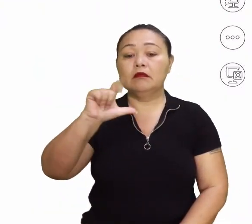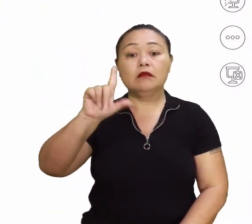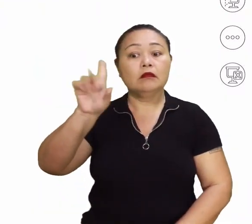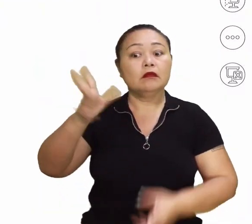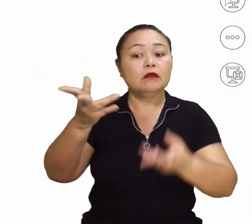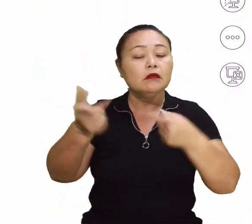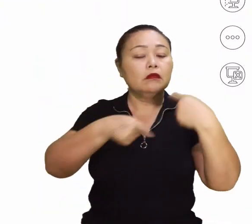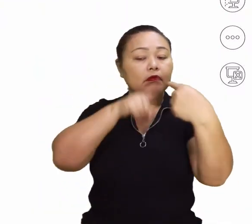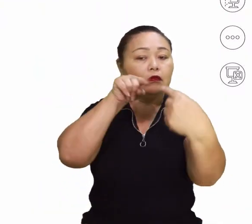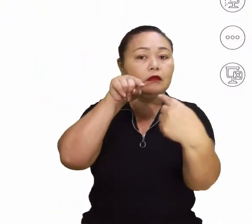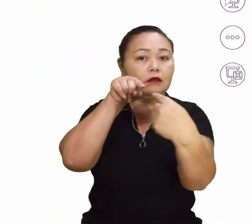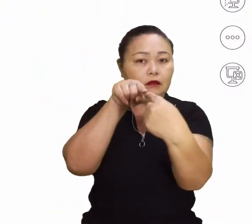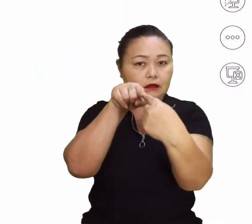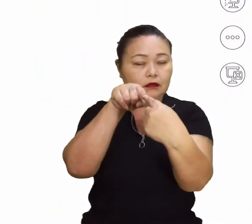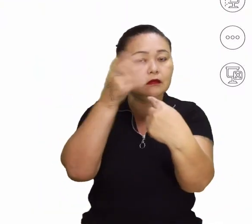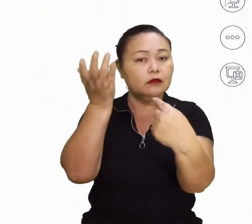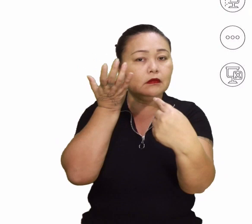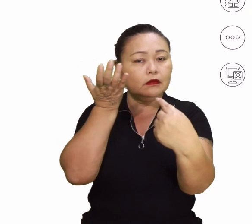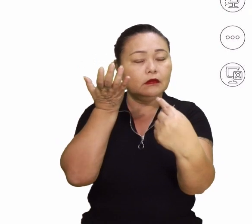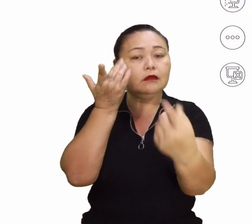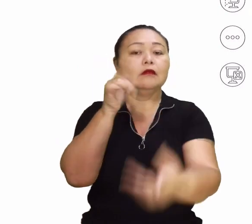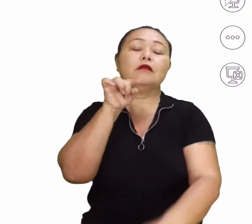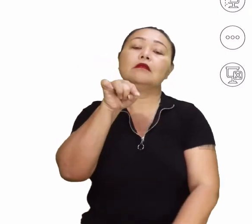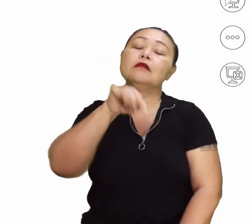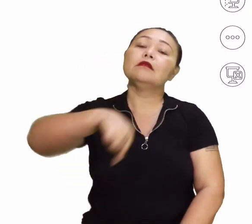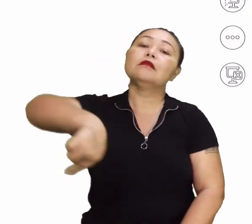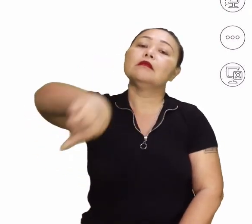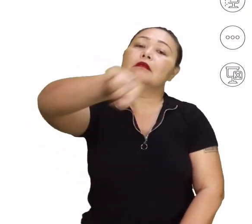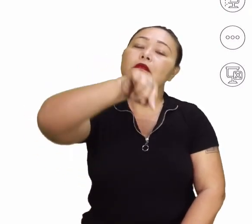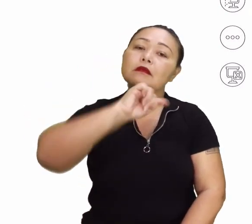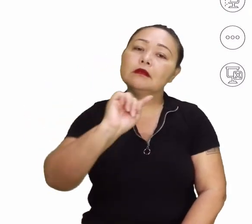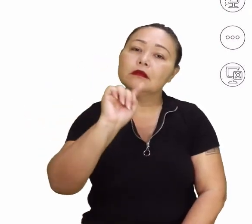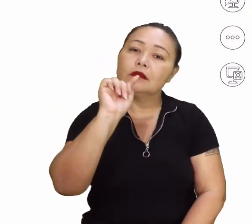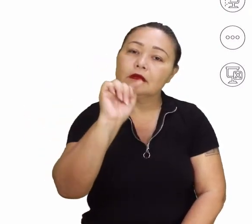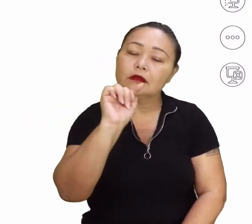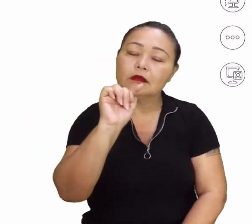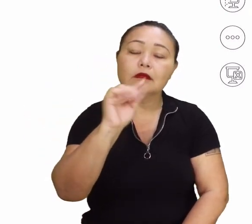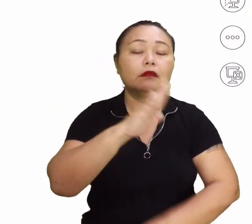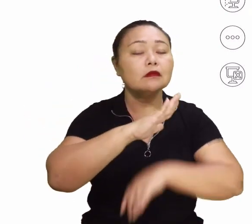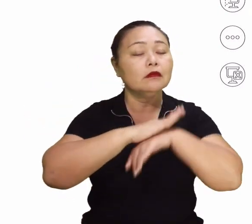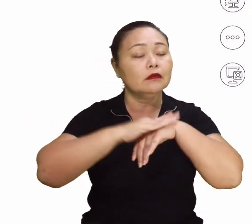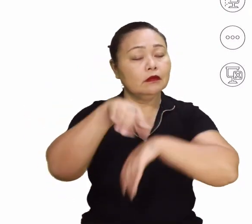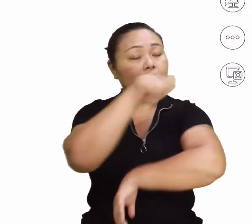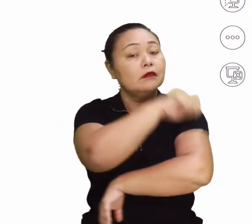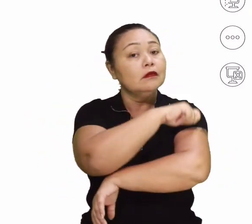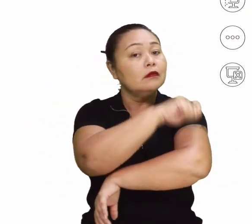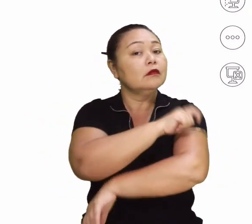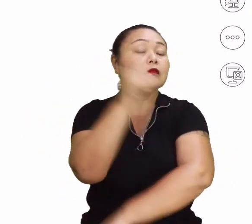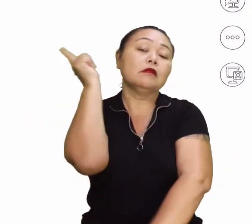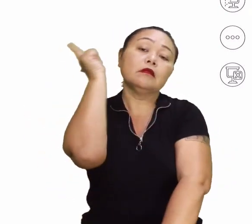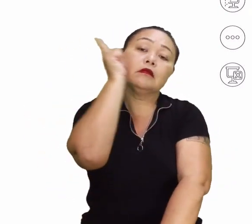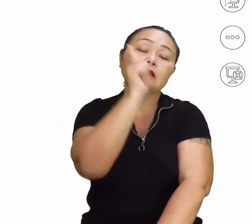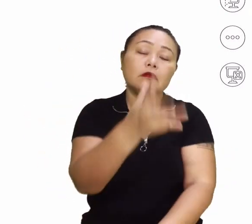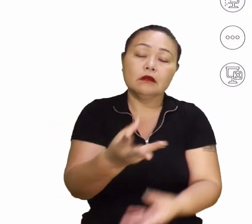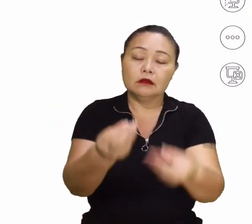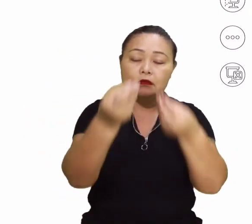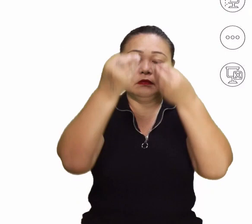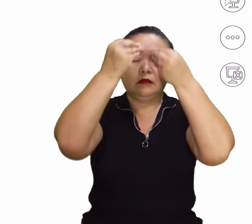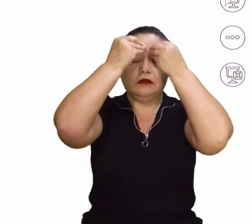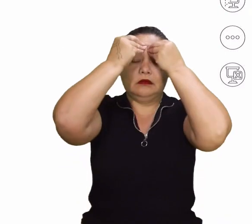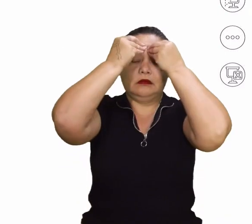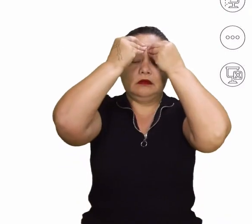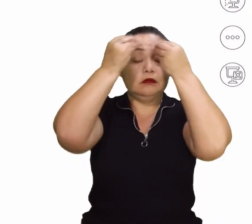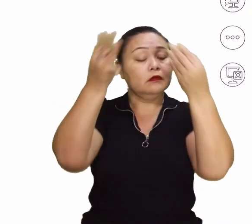Que habilidade nós queremos que os nossos queridos alunos consigam adquirir?